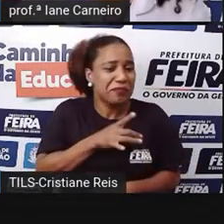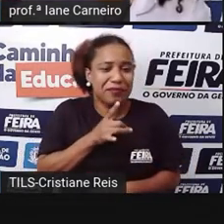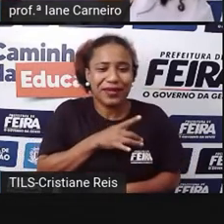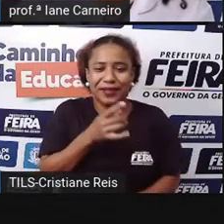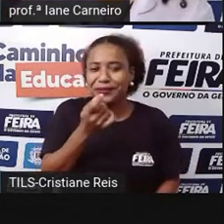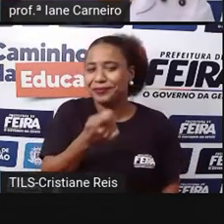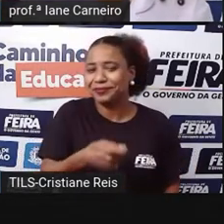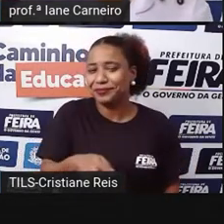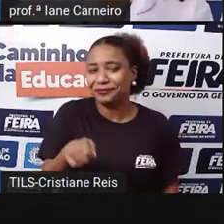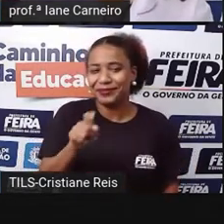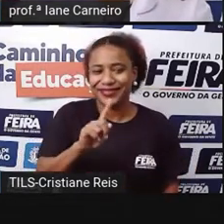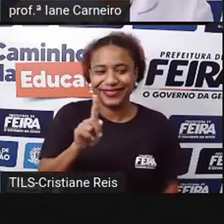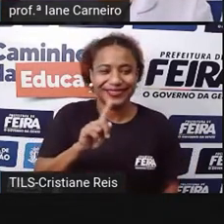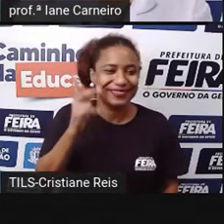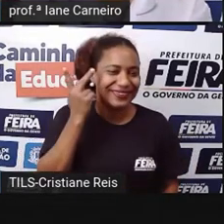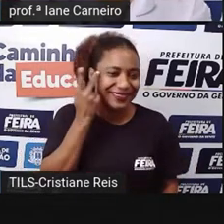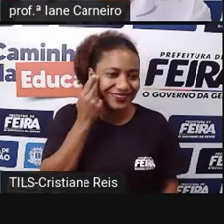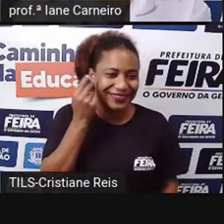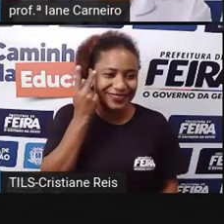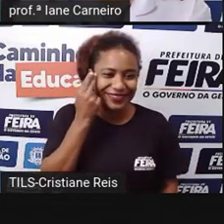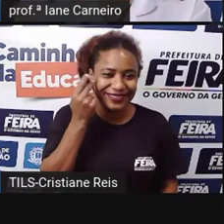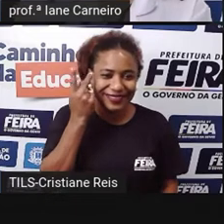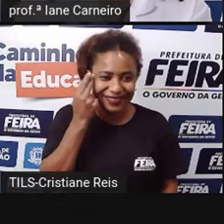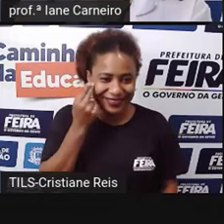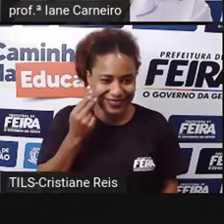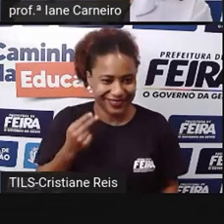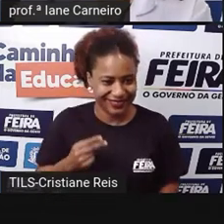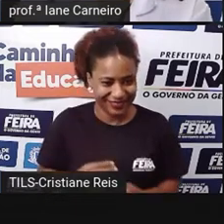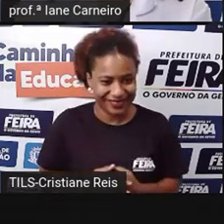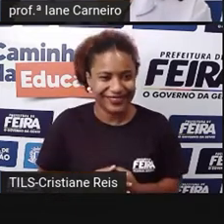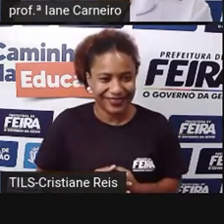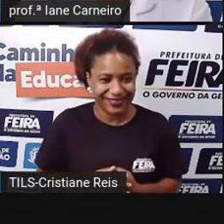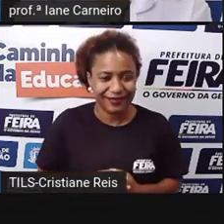né? E aí ela fez uma estratégia ao longo da